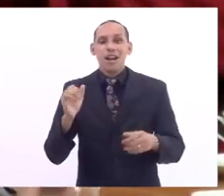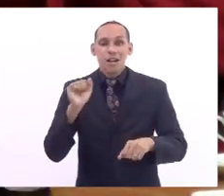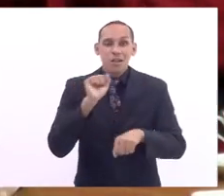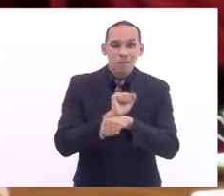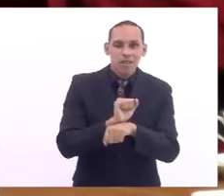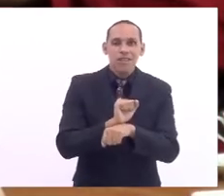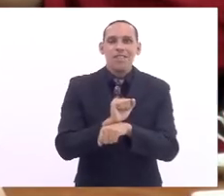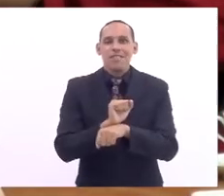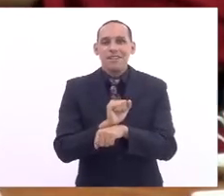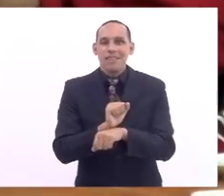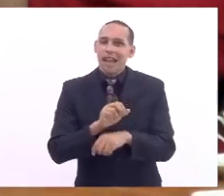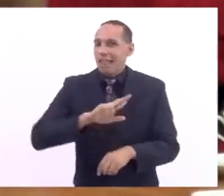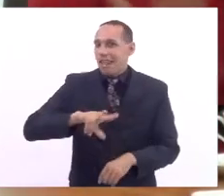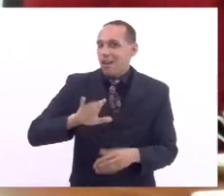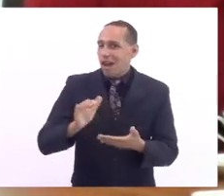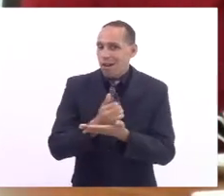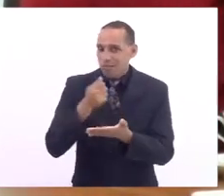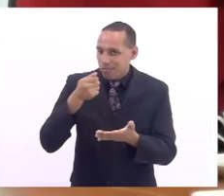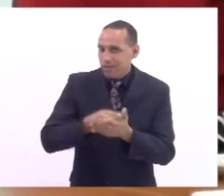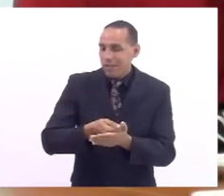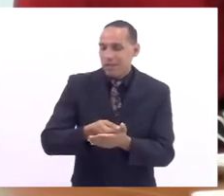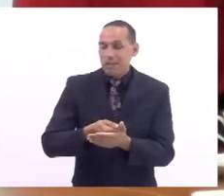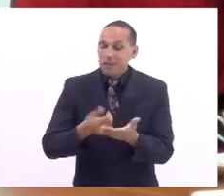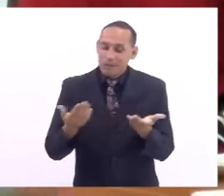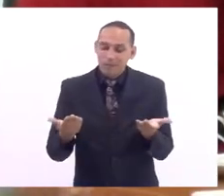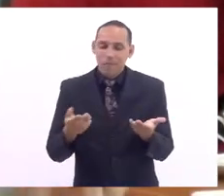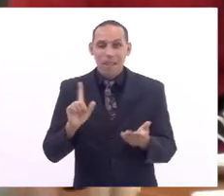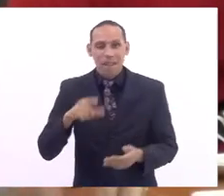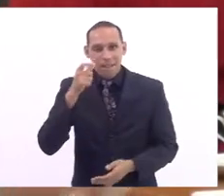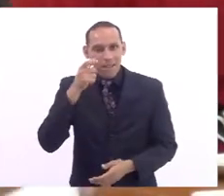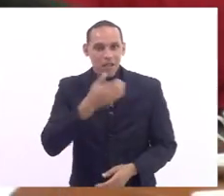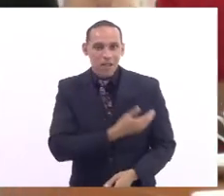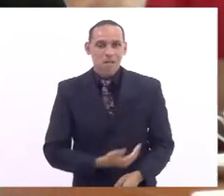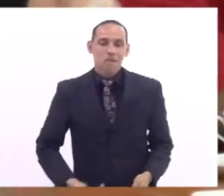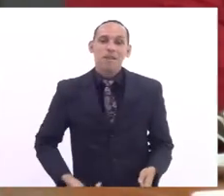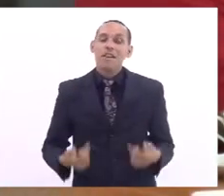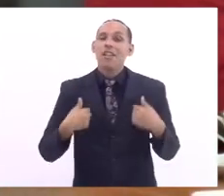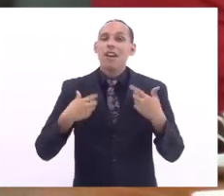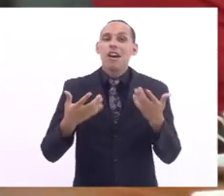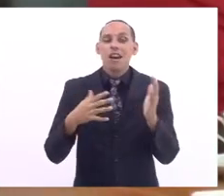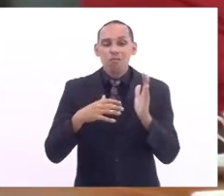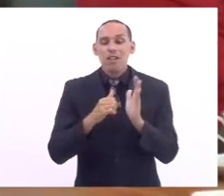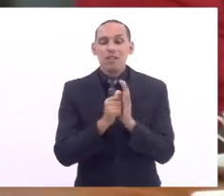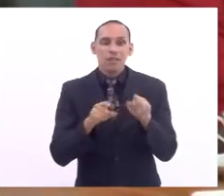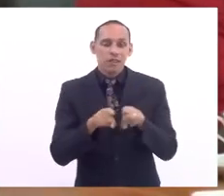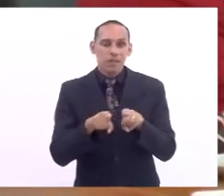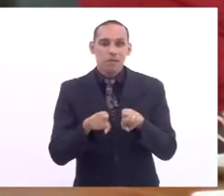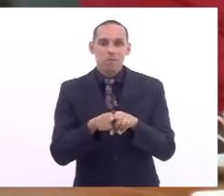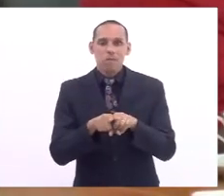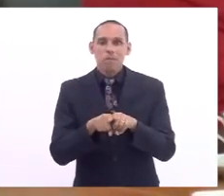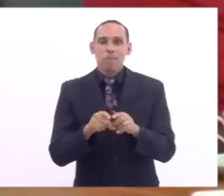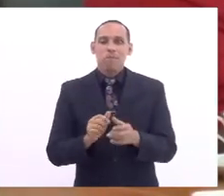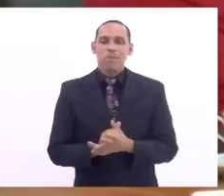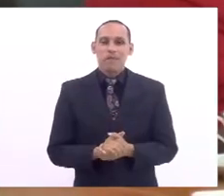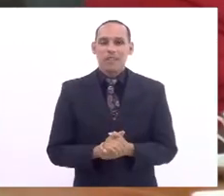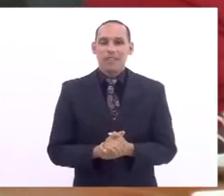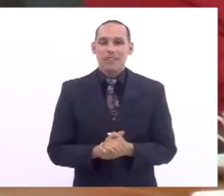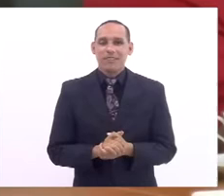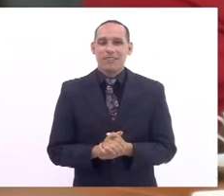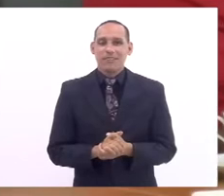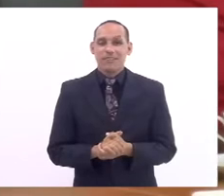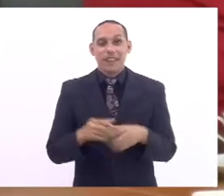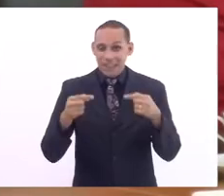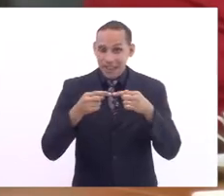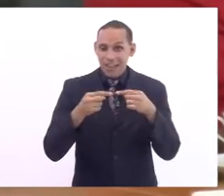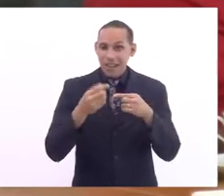interesse público né enfim então é que era pois é quero que fazer o registro também na na em